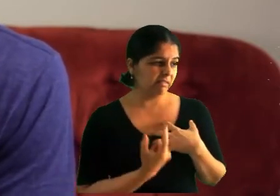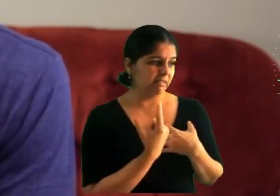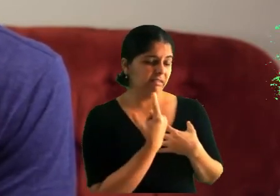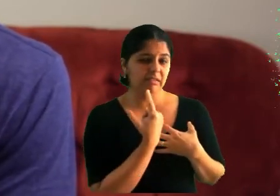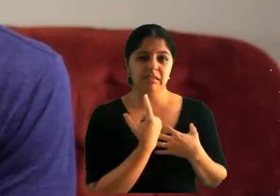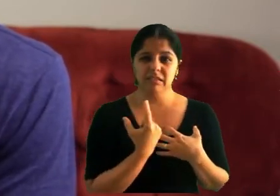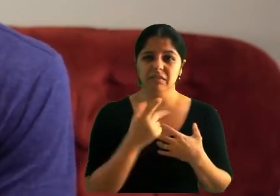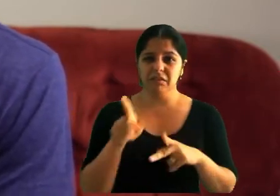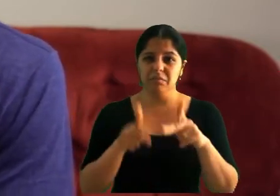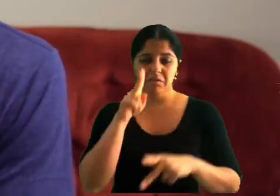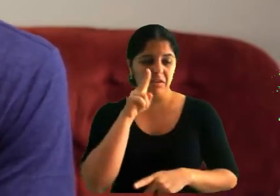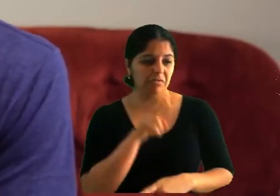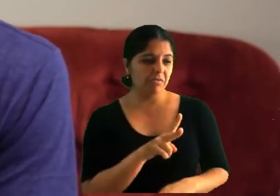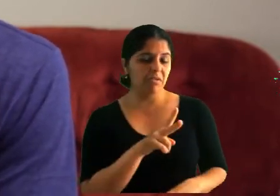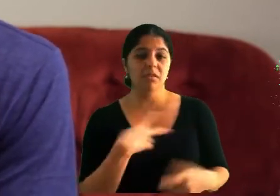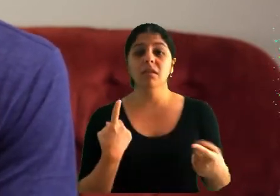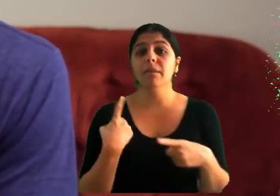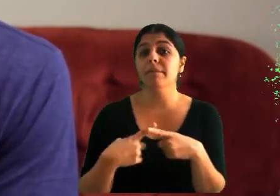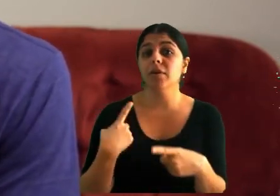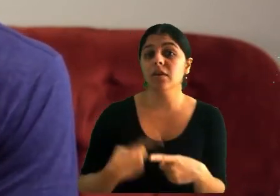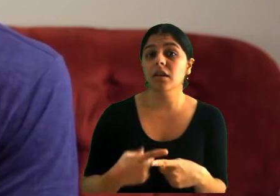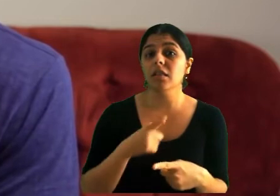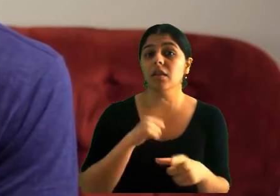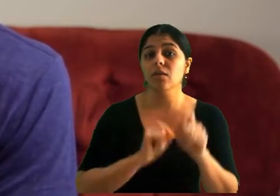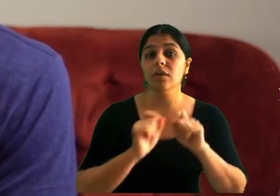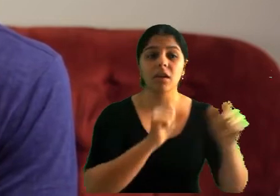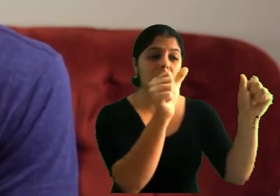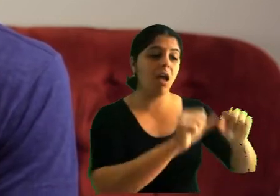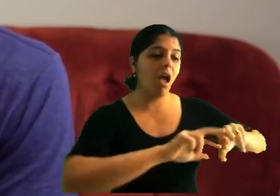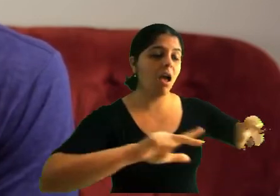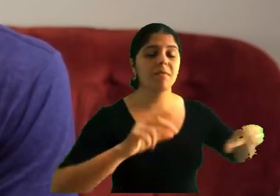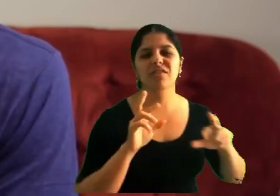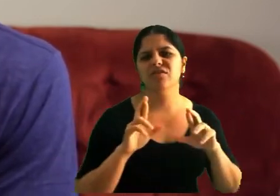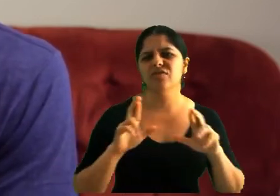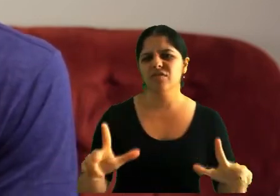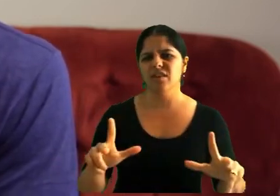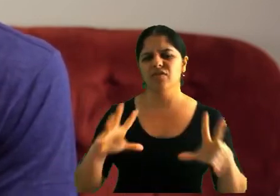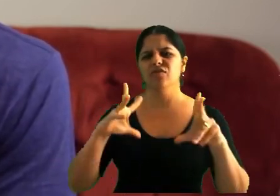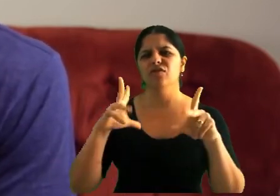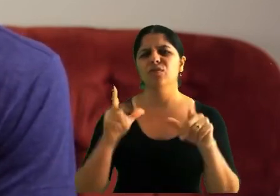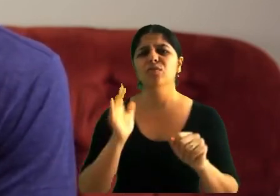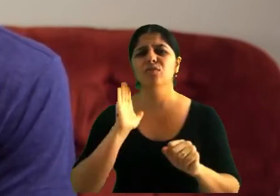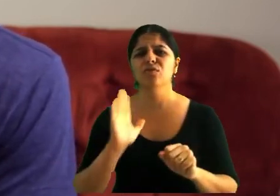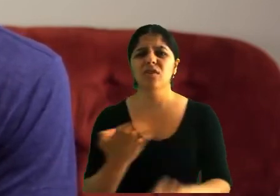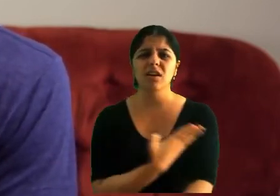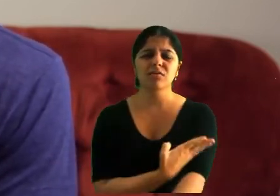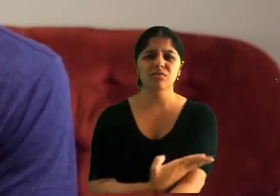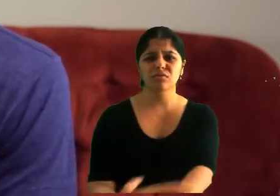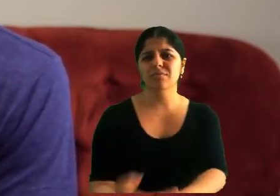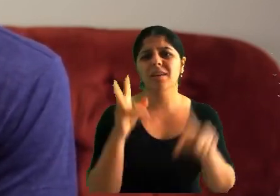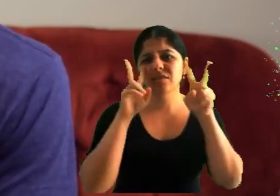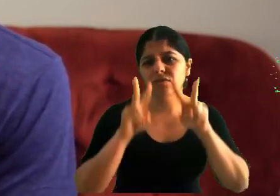um estranhamento por parte do público. Isso porque eram obras muito diferentes de tudo aquilo que as pessoas